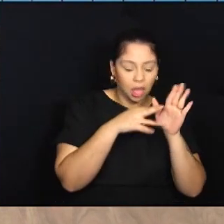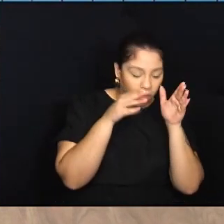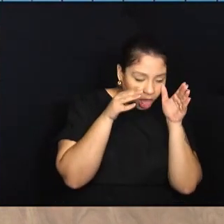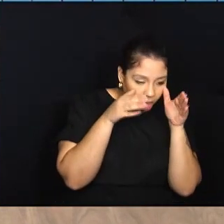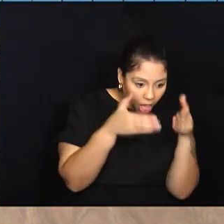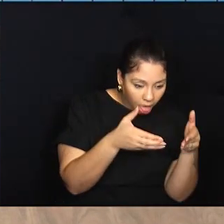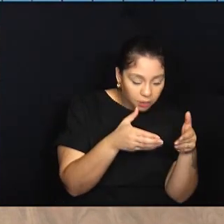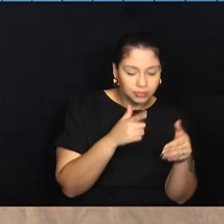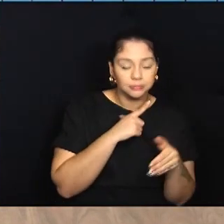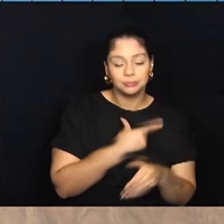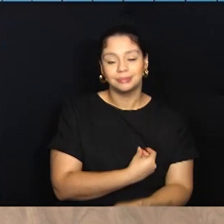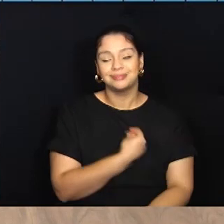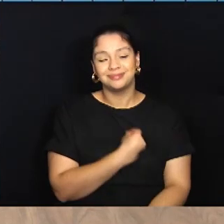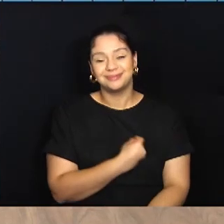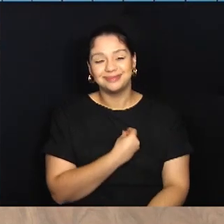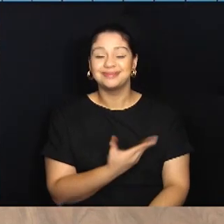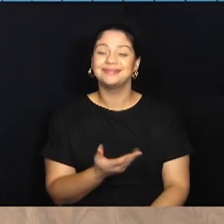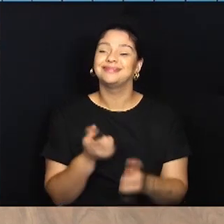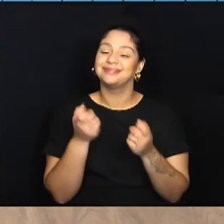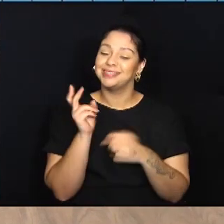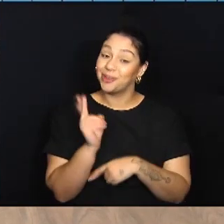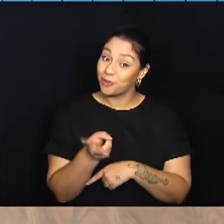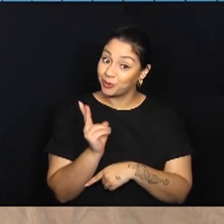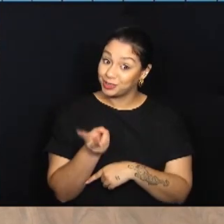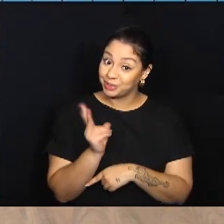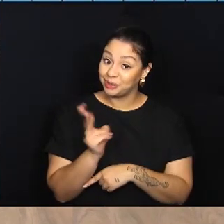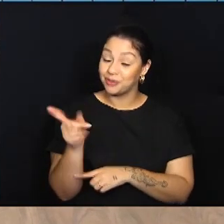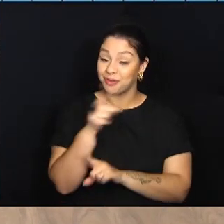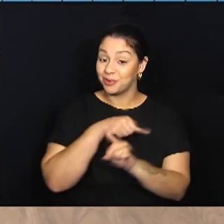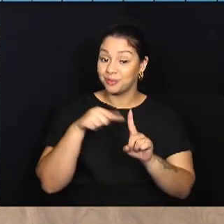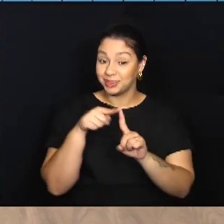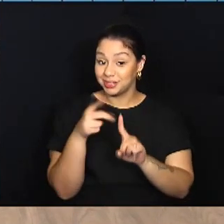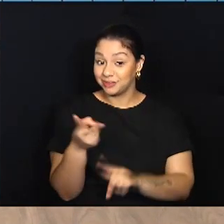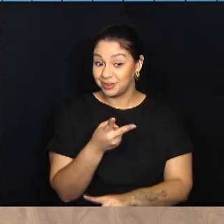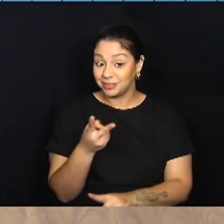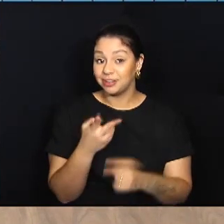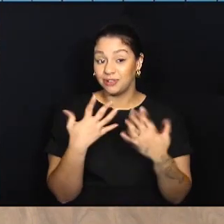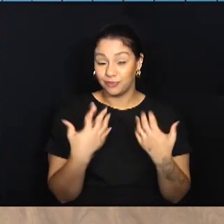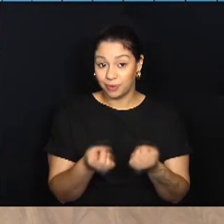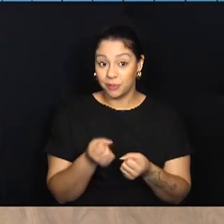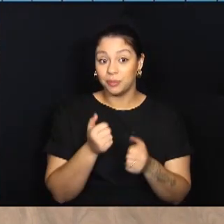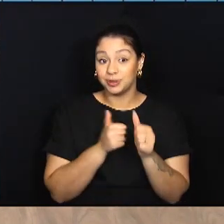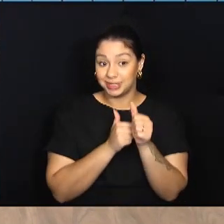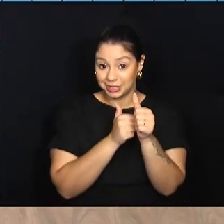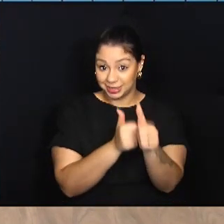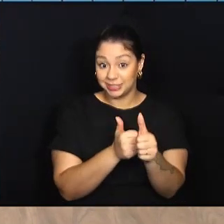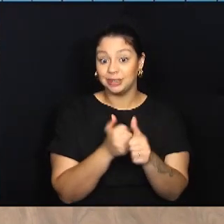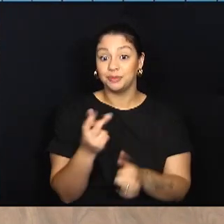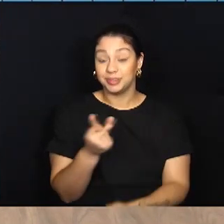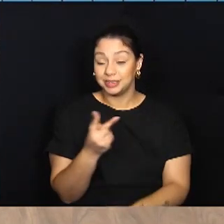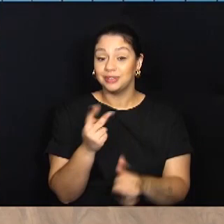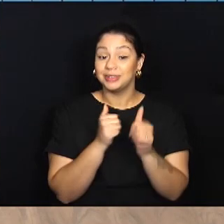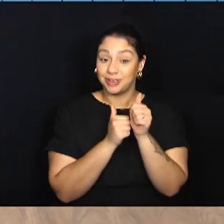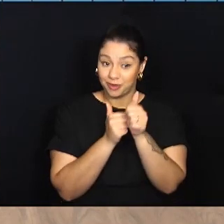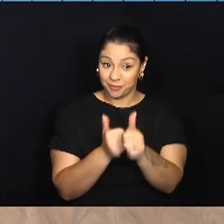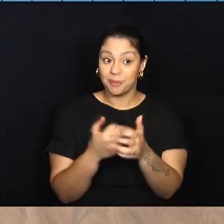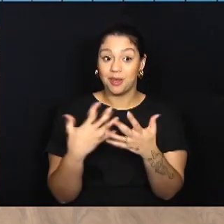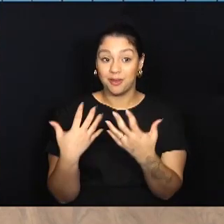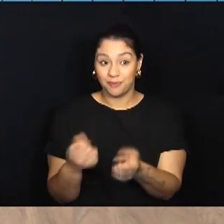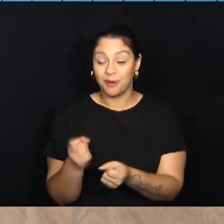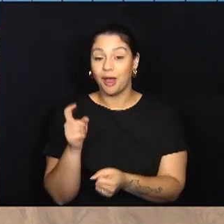pessoas vivem. Continuem com esses objetivos, a gente vai seguir vocês, vai começar a acompanhar da